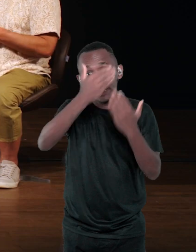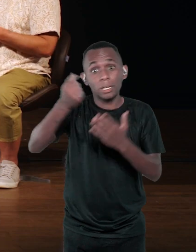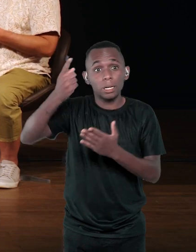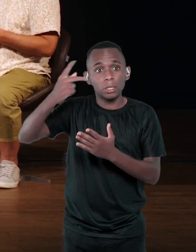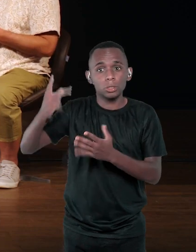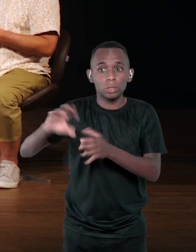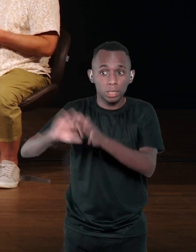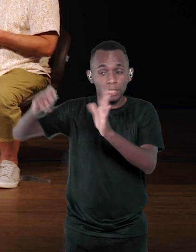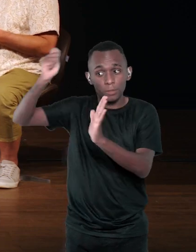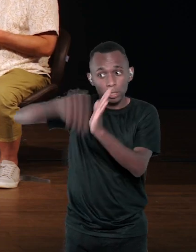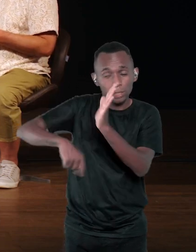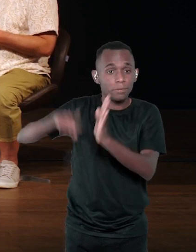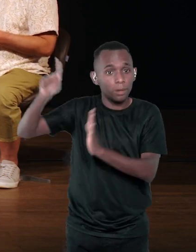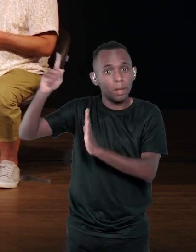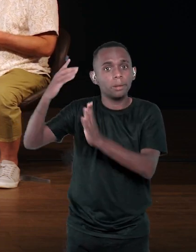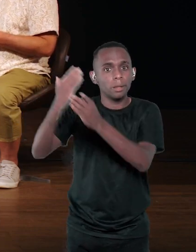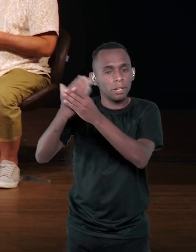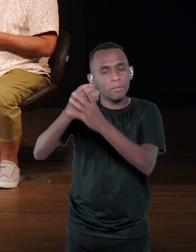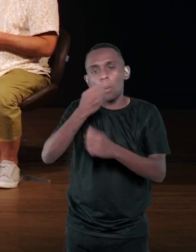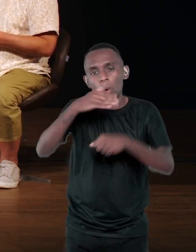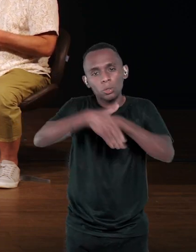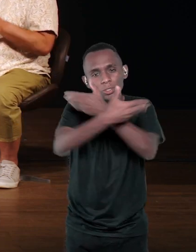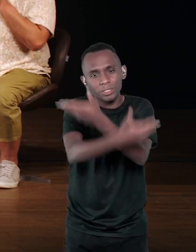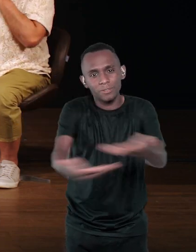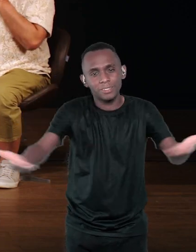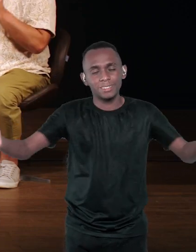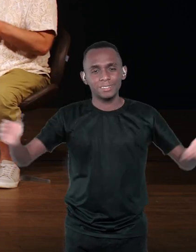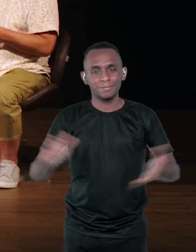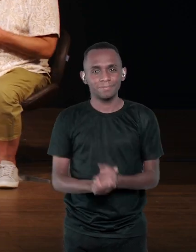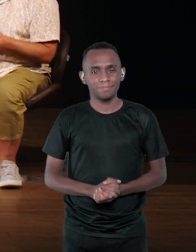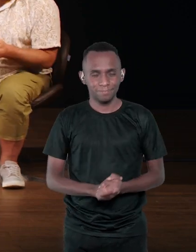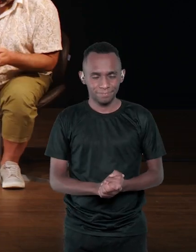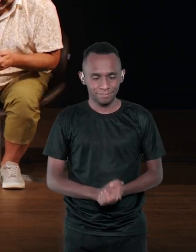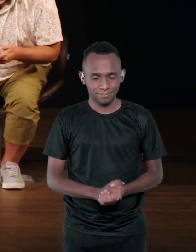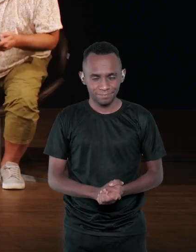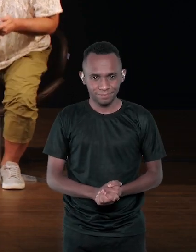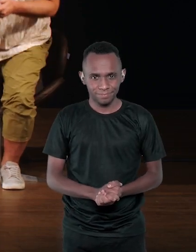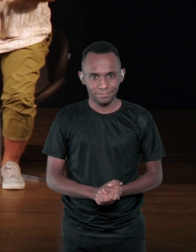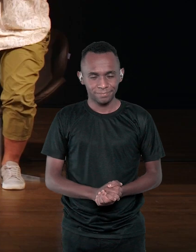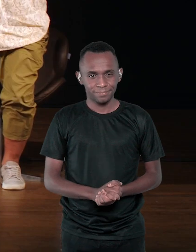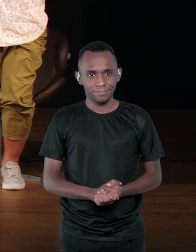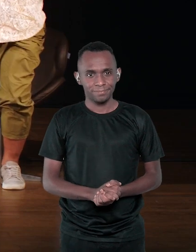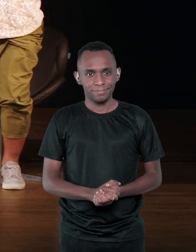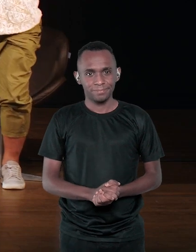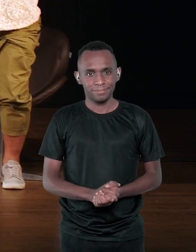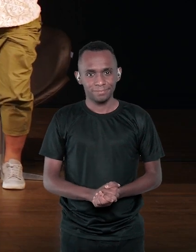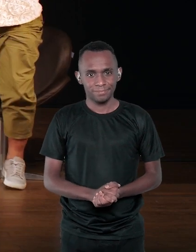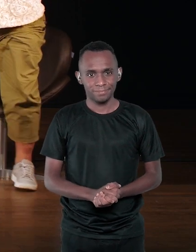disponível para os autógrafos lá na livraria. Uma ótima noite a todos.